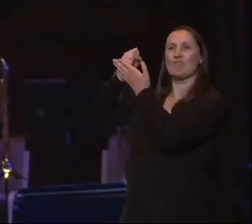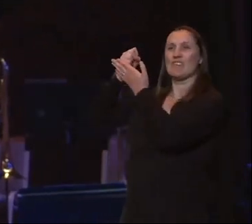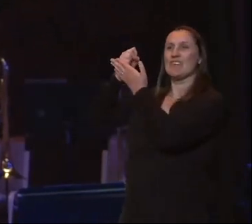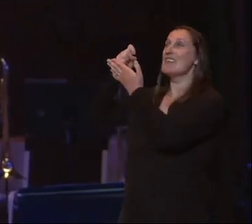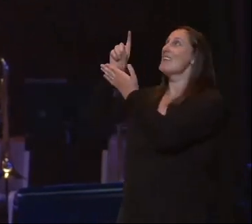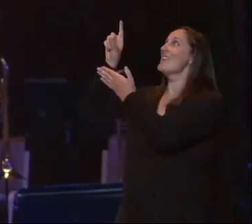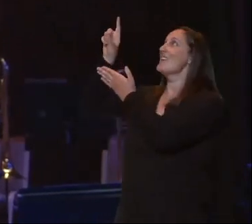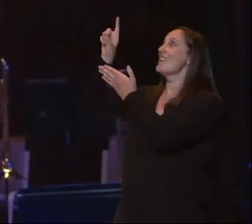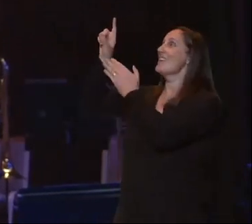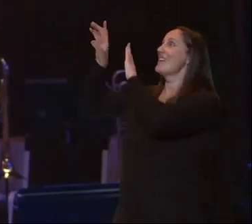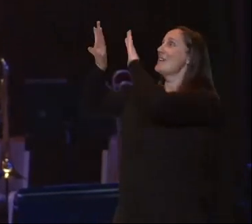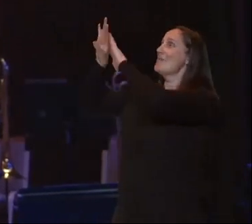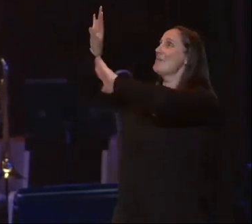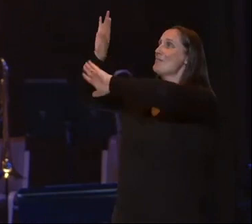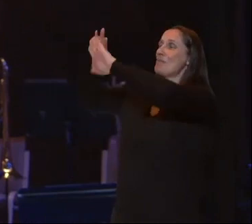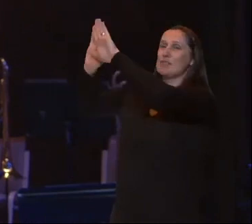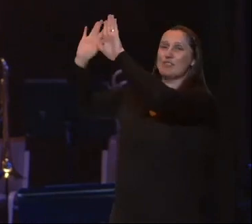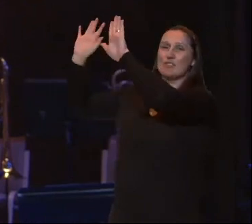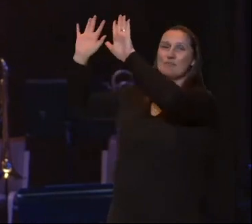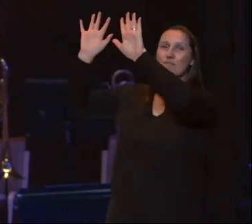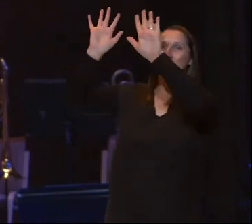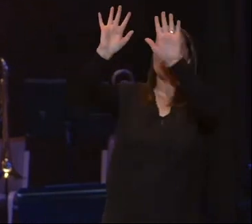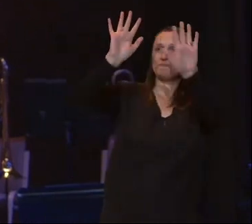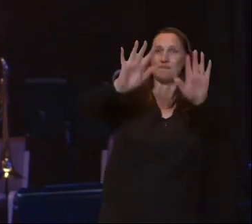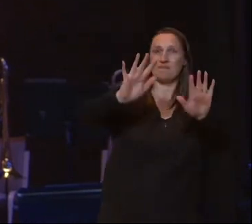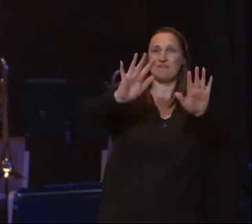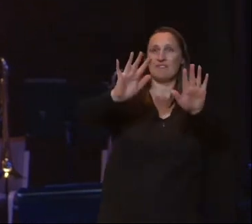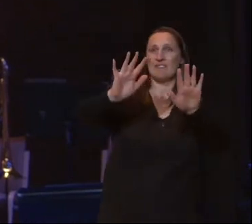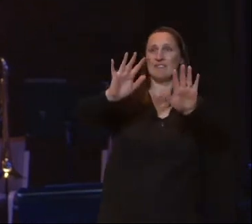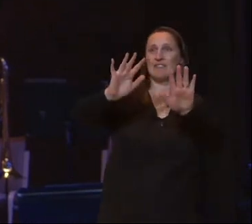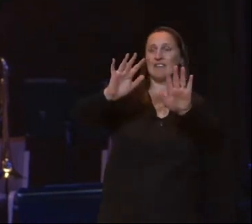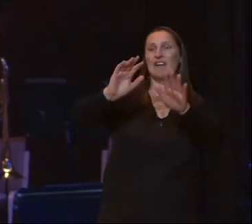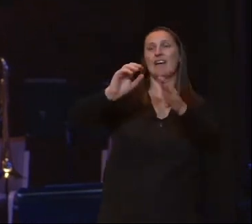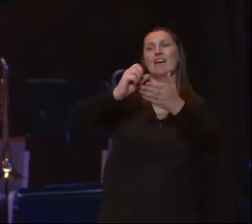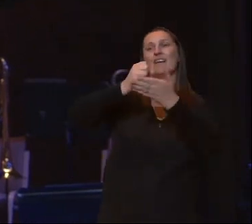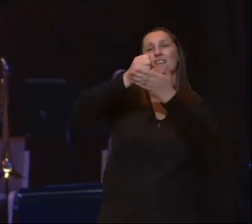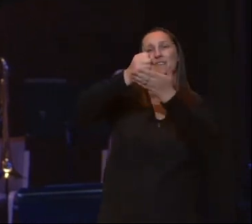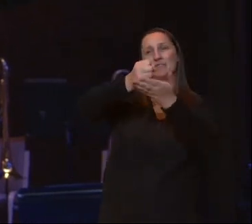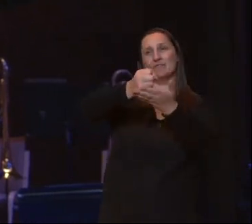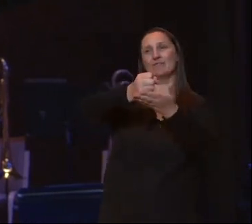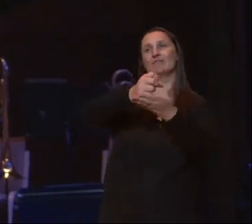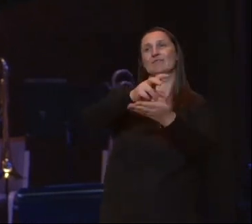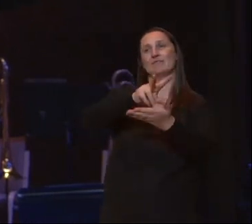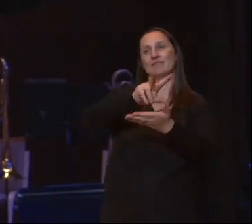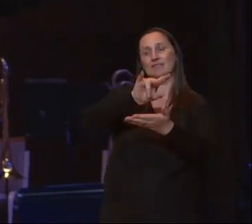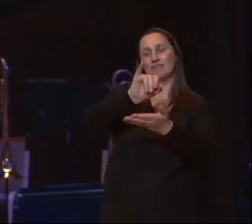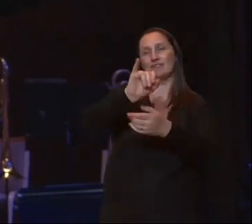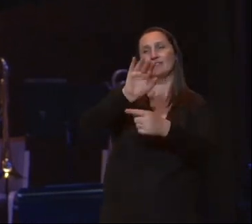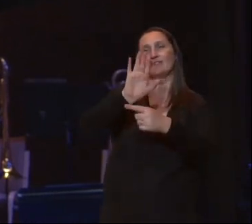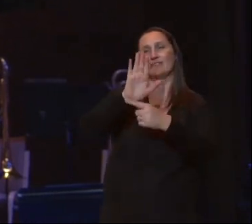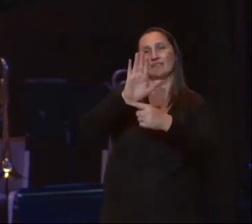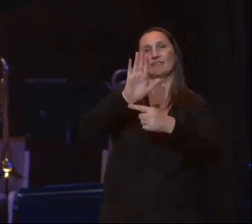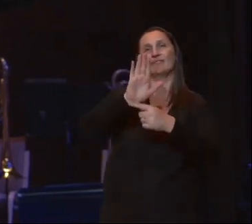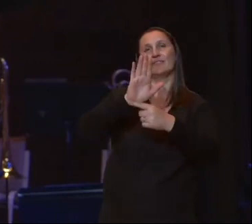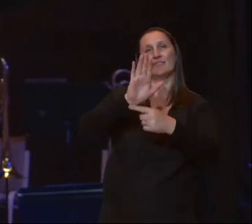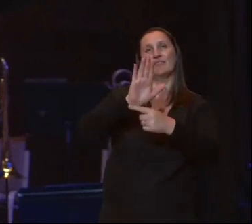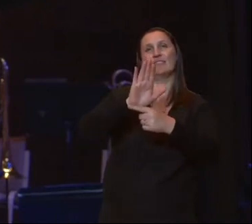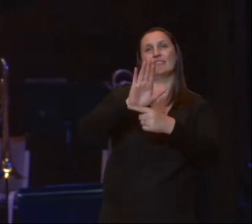para você neste lugar. Ele pode te amparar de